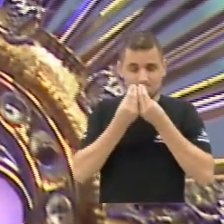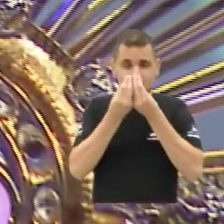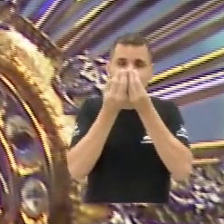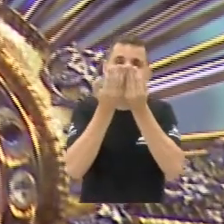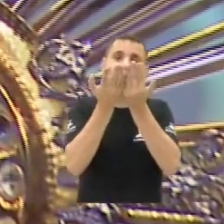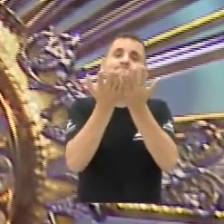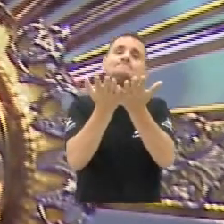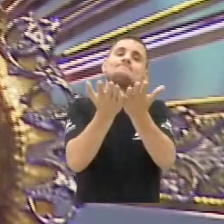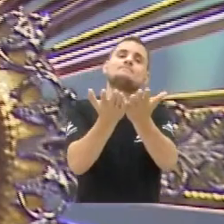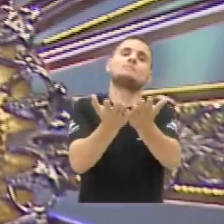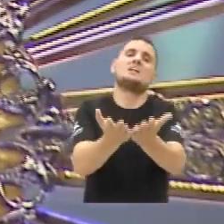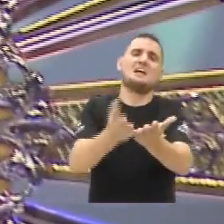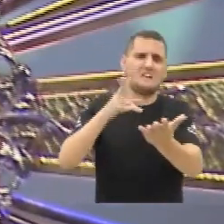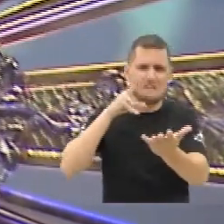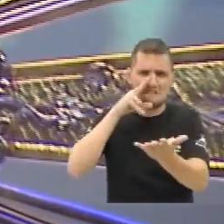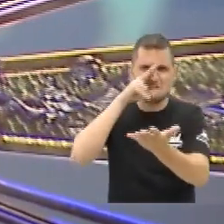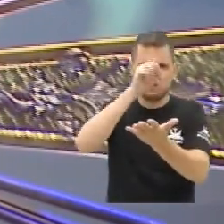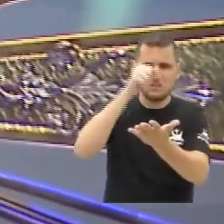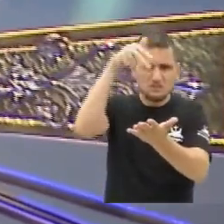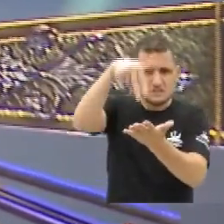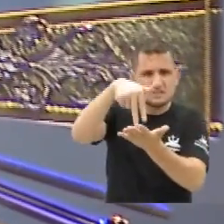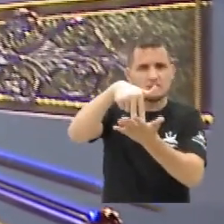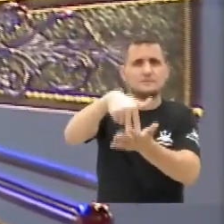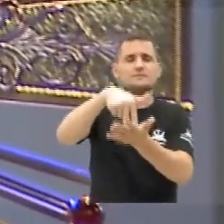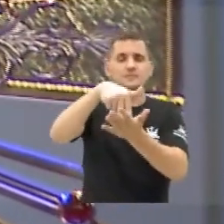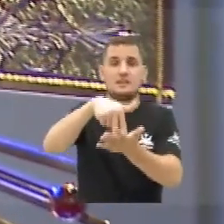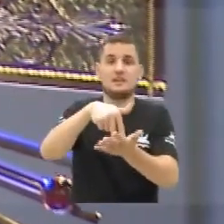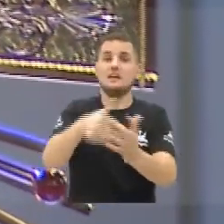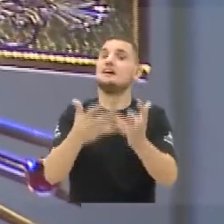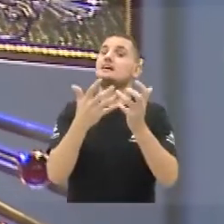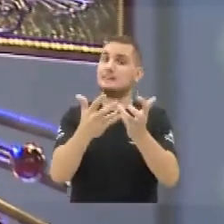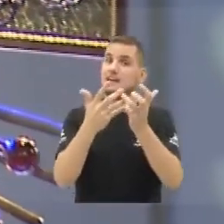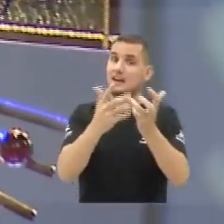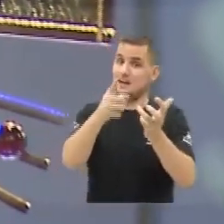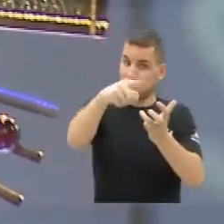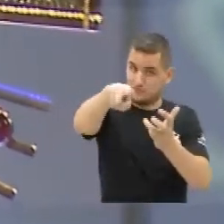Restituirei tuas forças e te